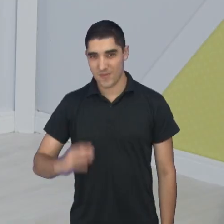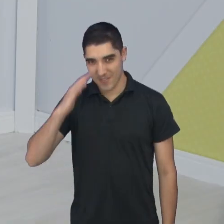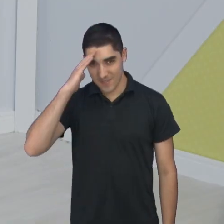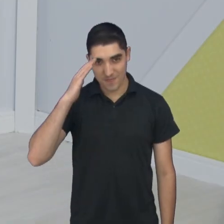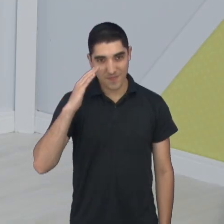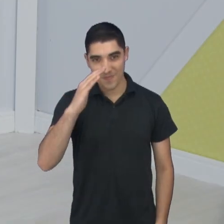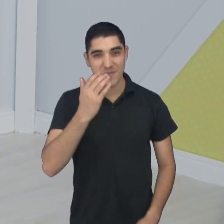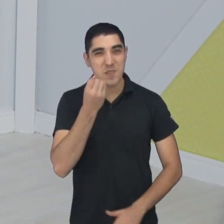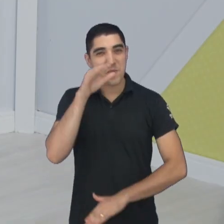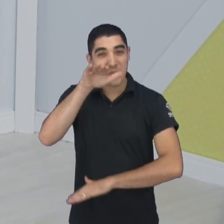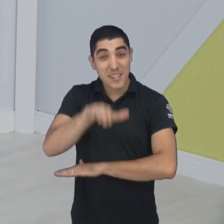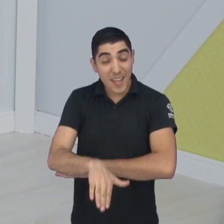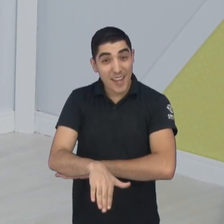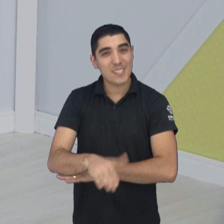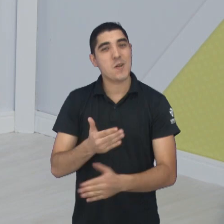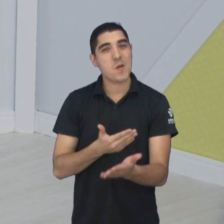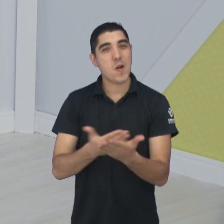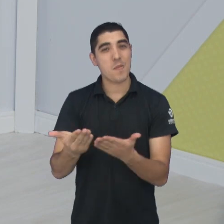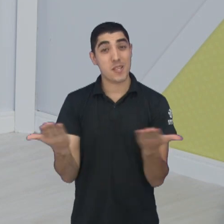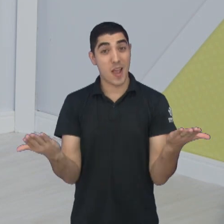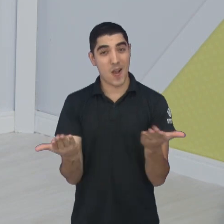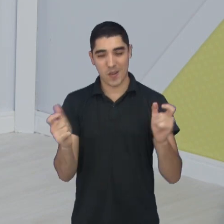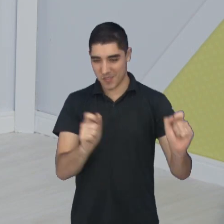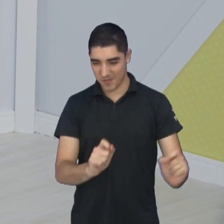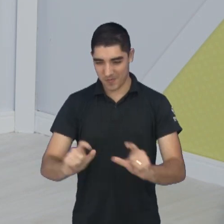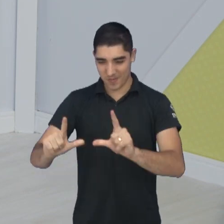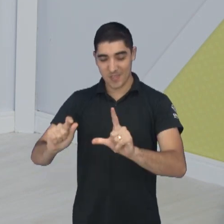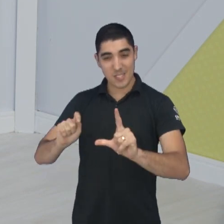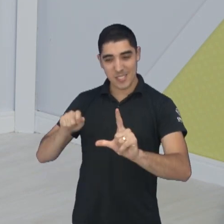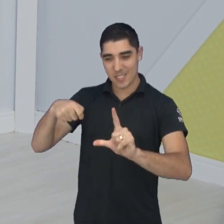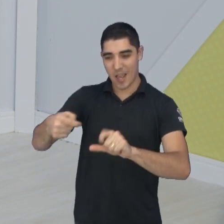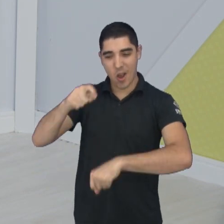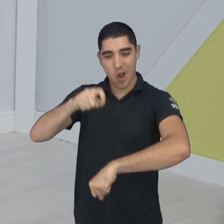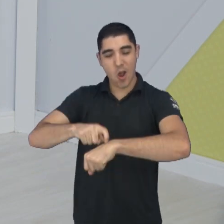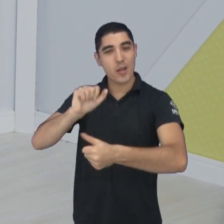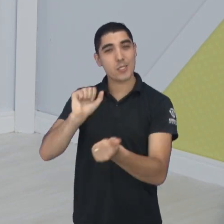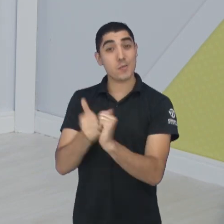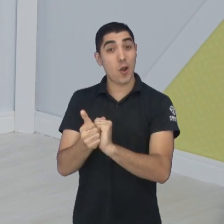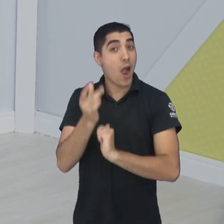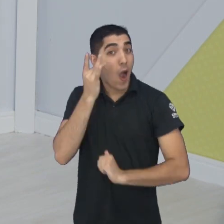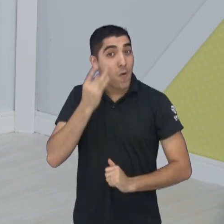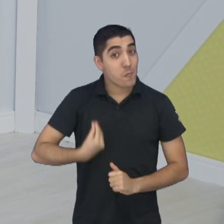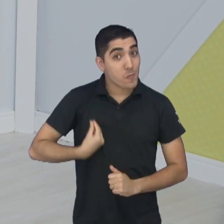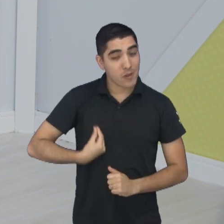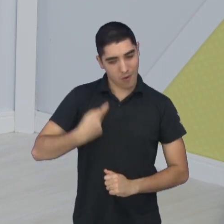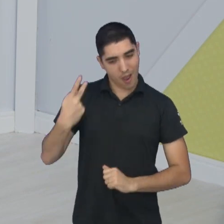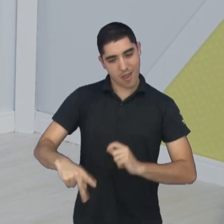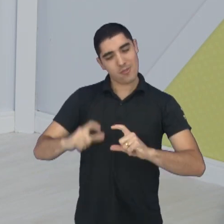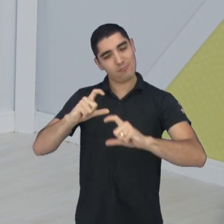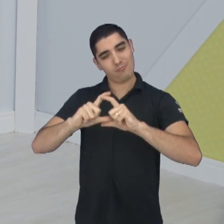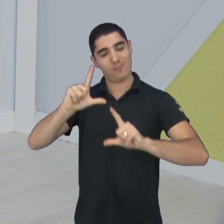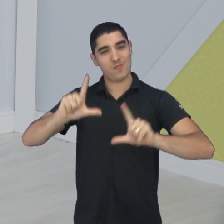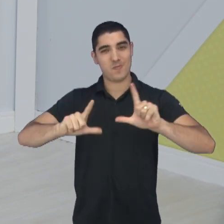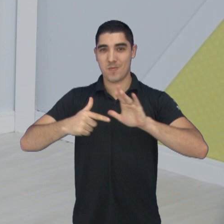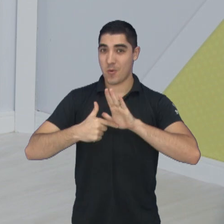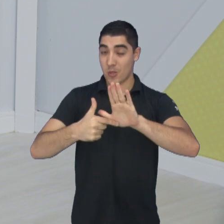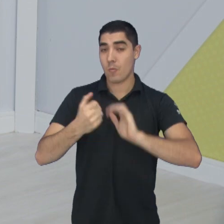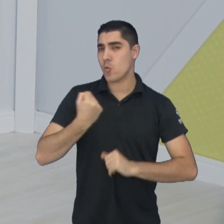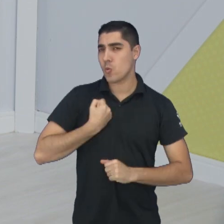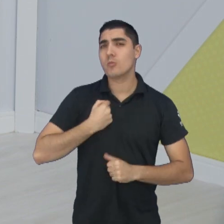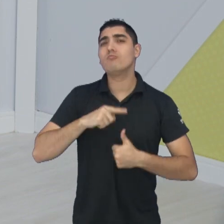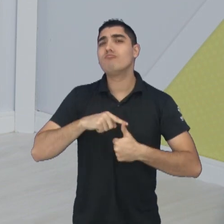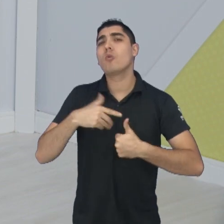Fala galera, uma boa tarde para você. Está começando o Ao Vivaço, Hora do Esporte, aqui na tela da TV Câmara de São José dos Campos, pelo